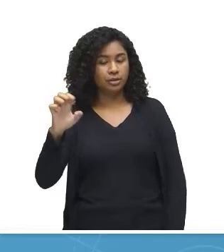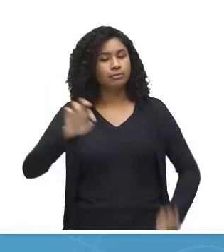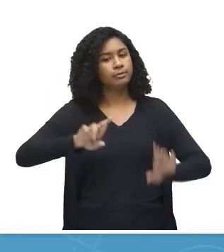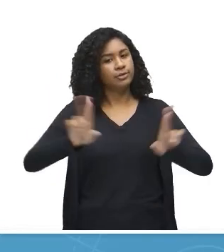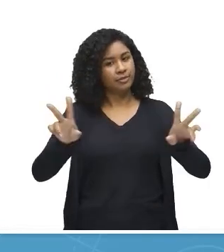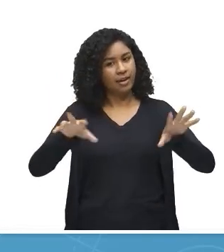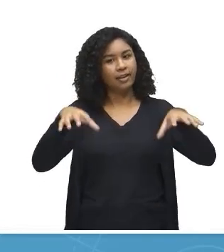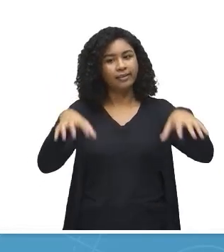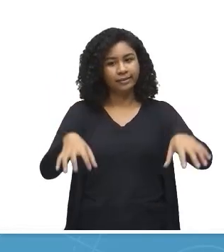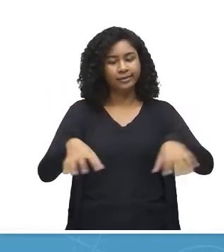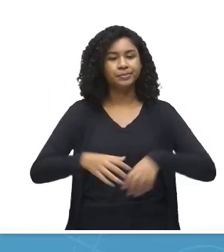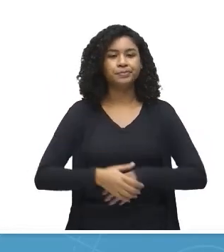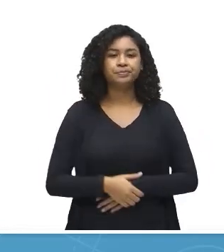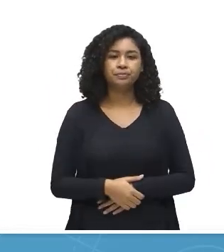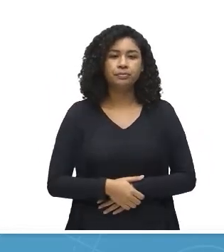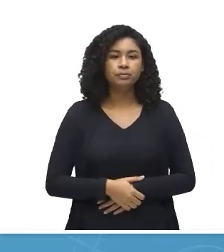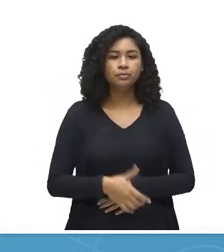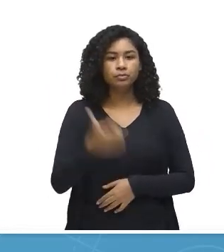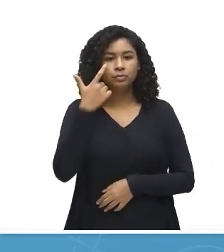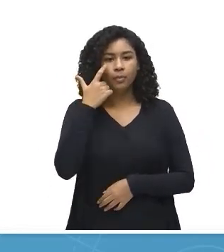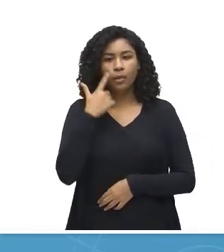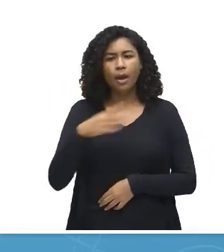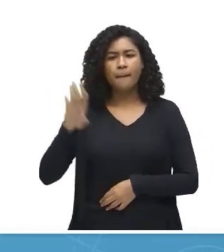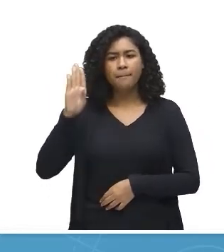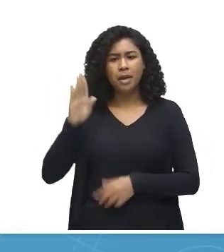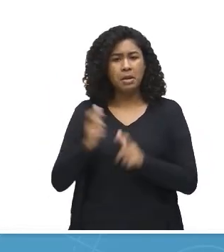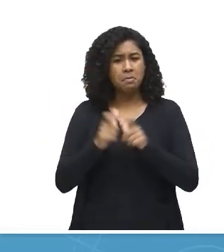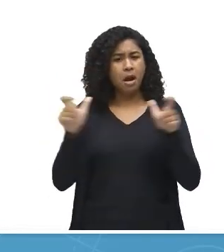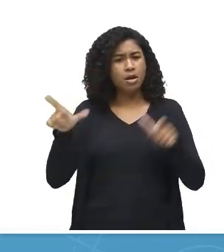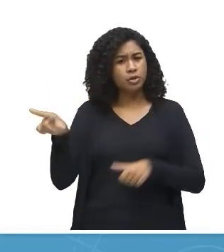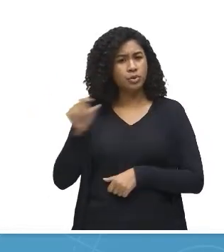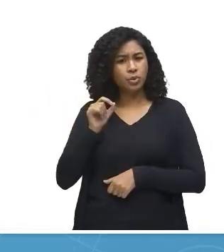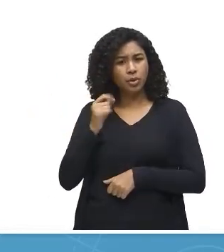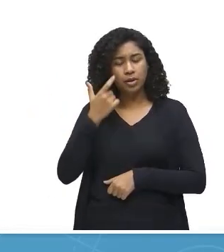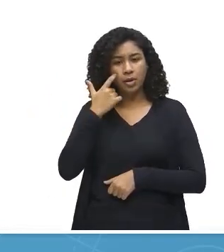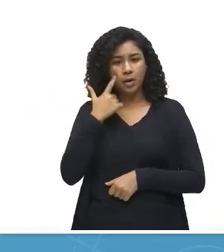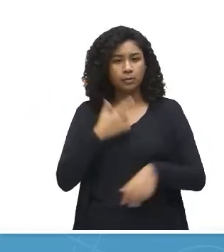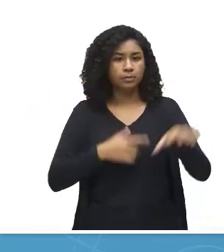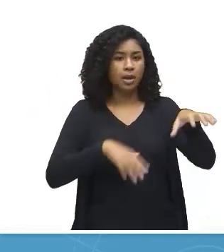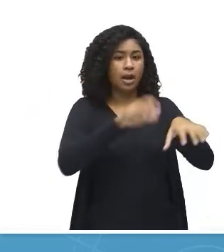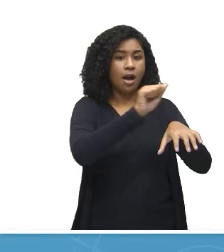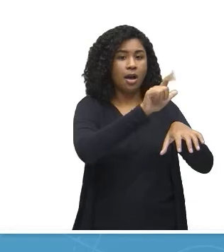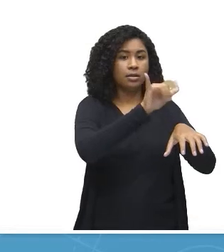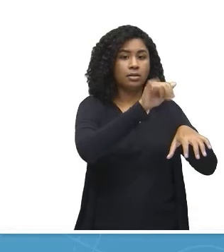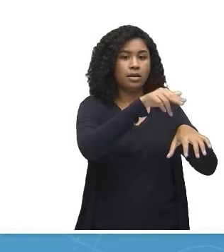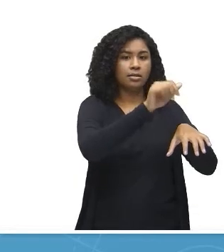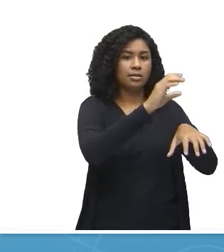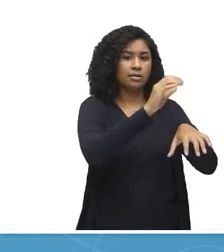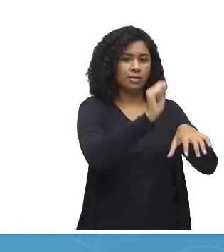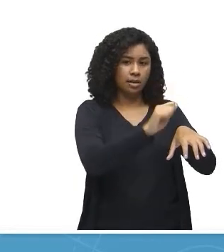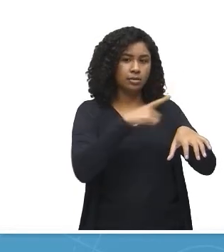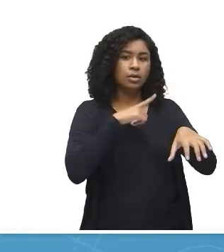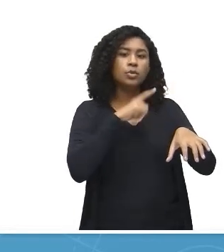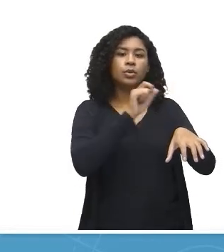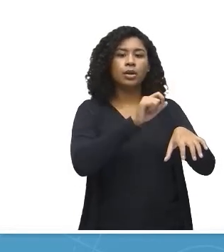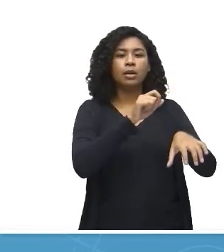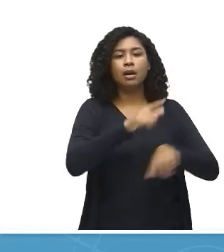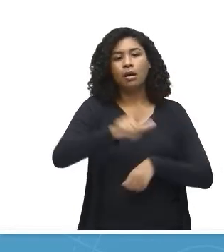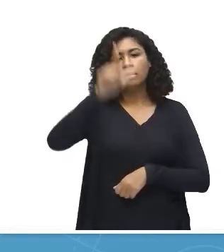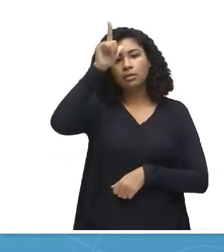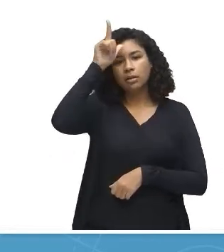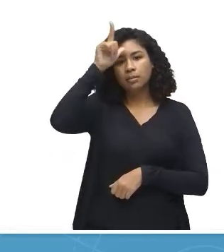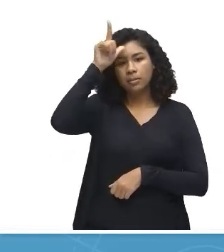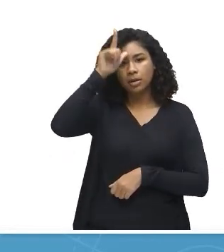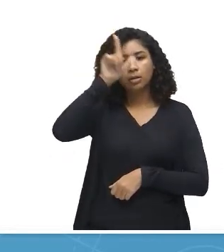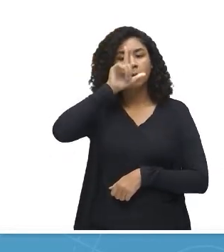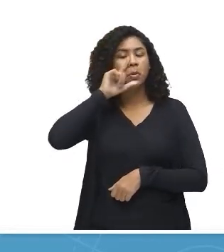foi uma das mais selecionadas aí por vocês, a Tríplice Aliança composta pela Alemanha,